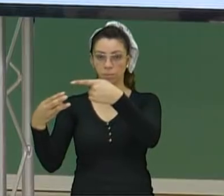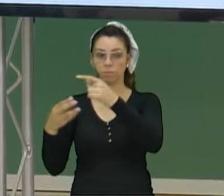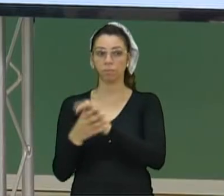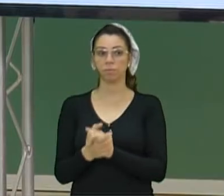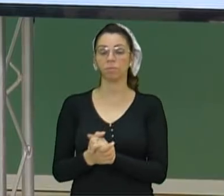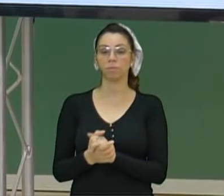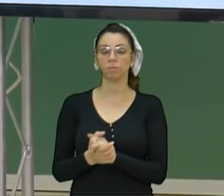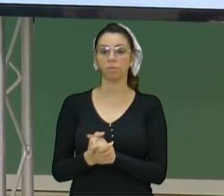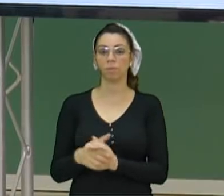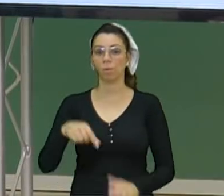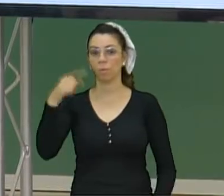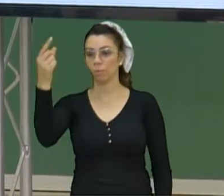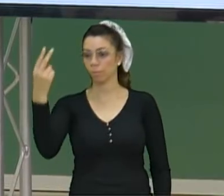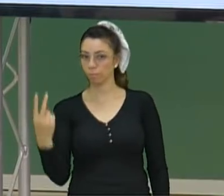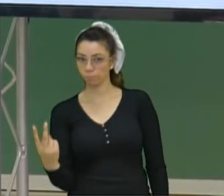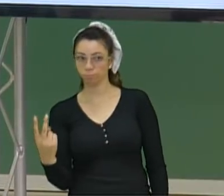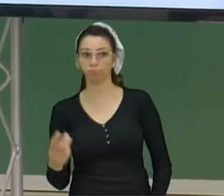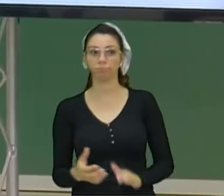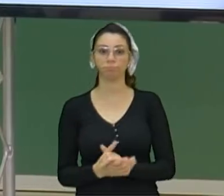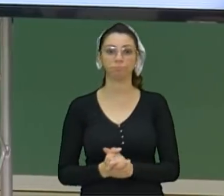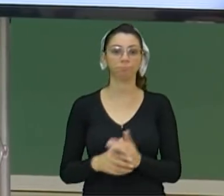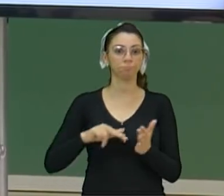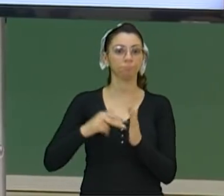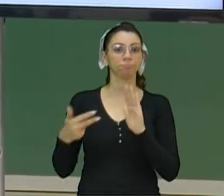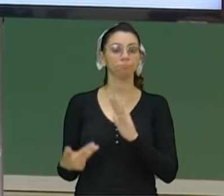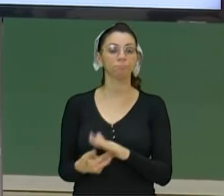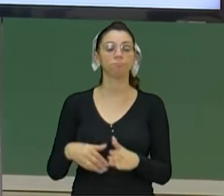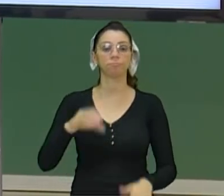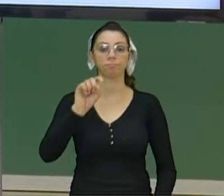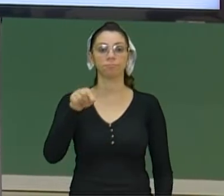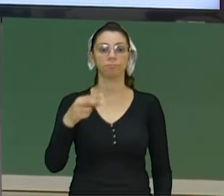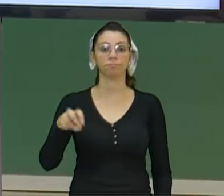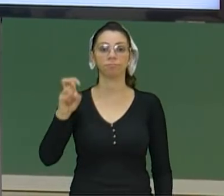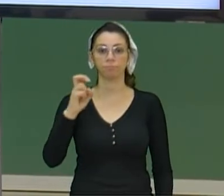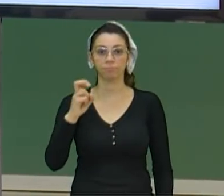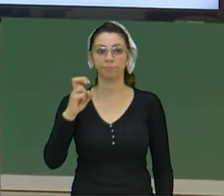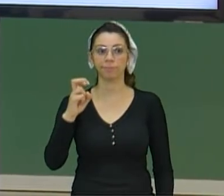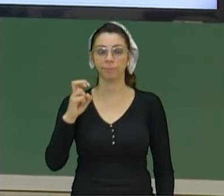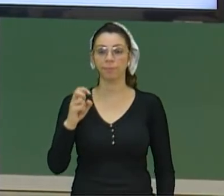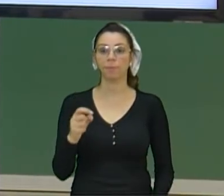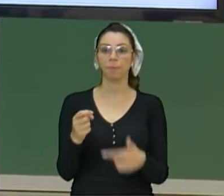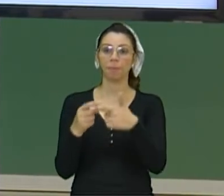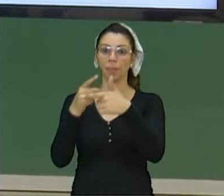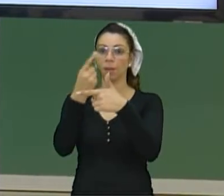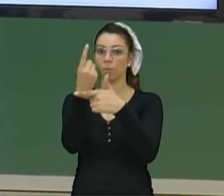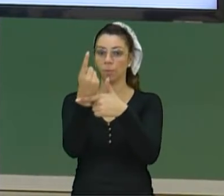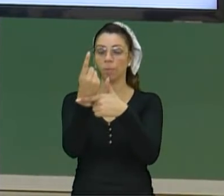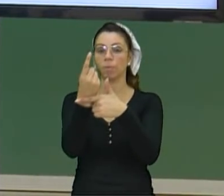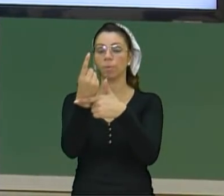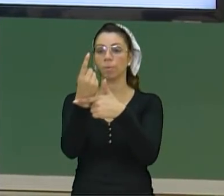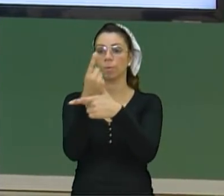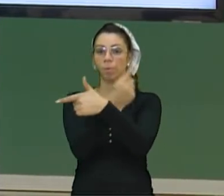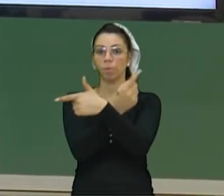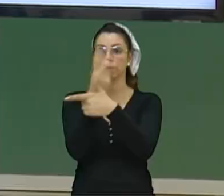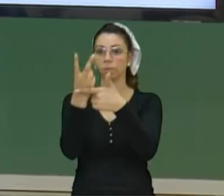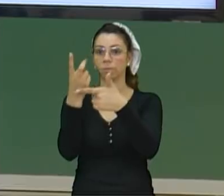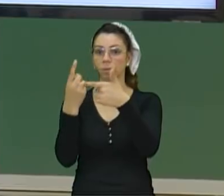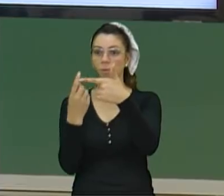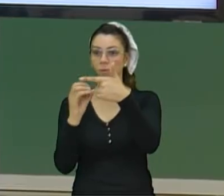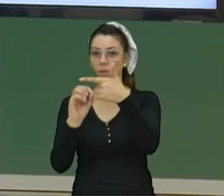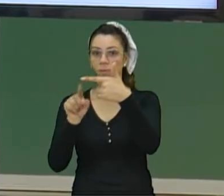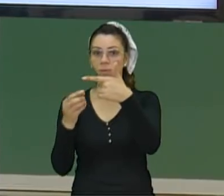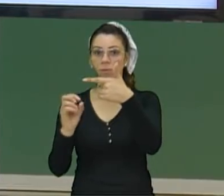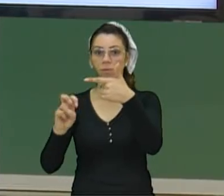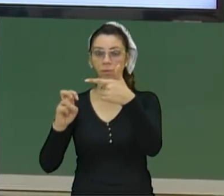2, ou 1 meio. Que isso é igual a 0,5. 1 dividido por 2 é 0,5.